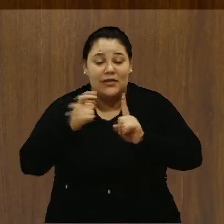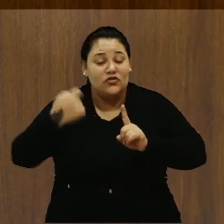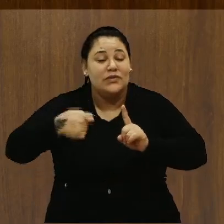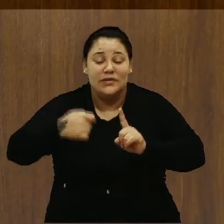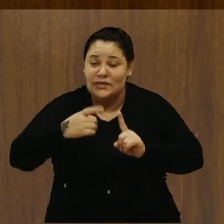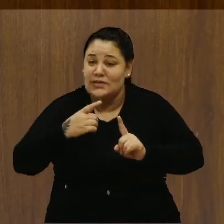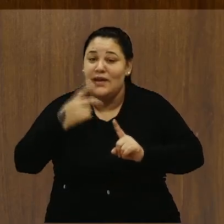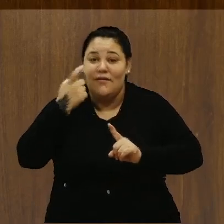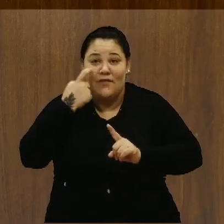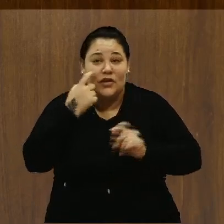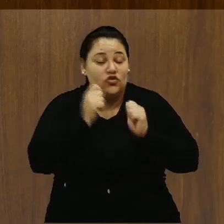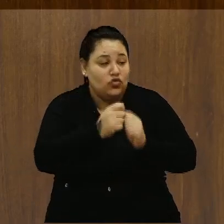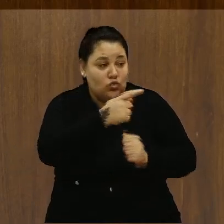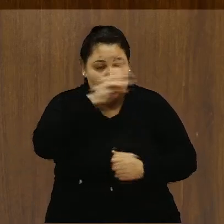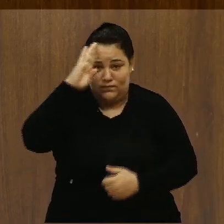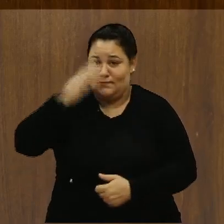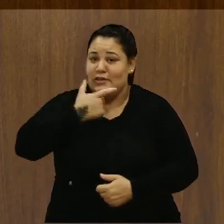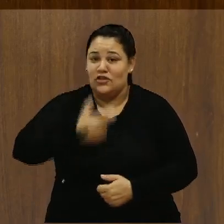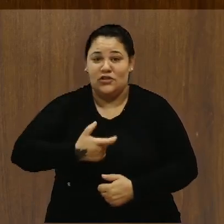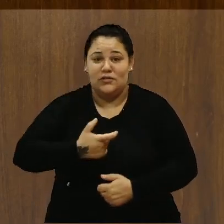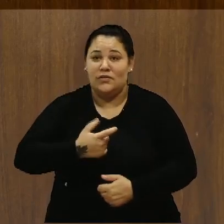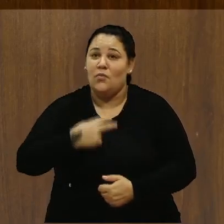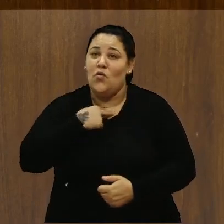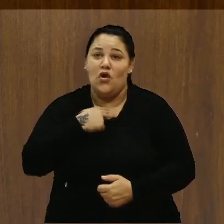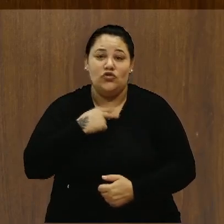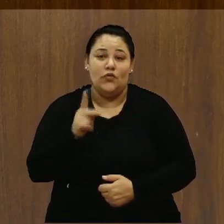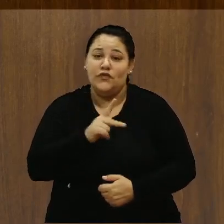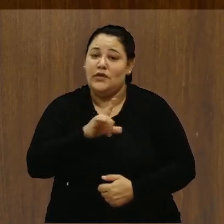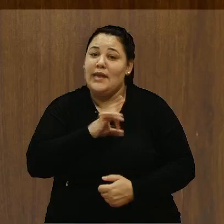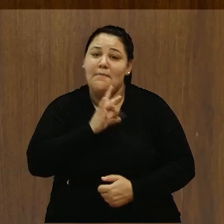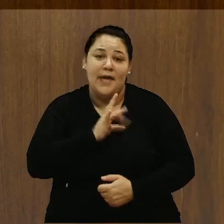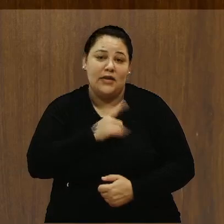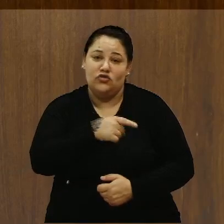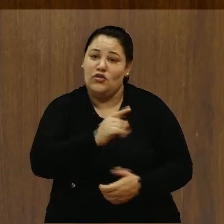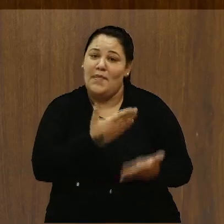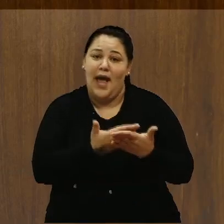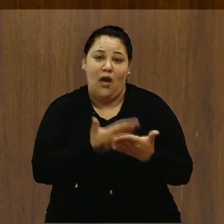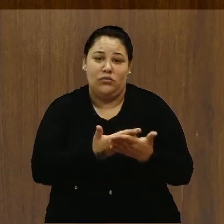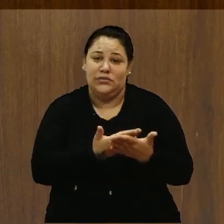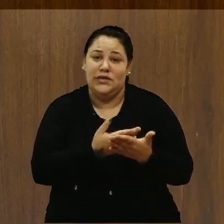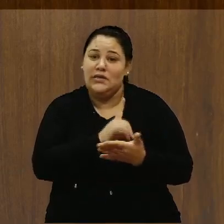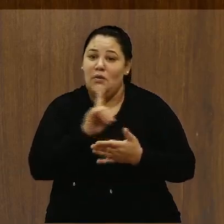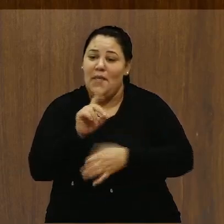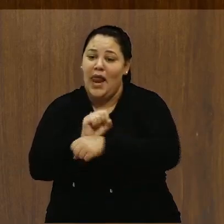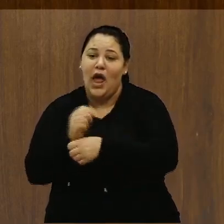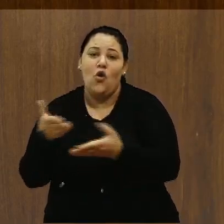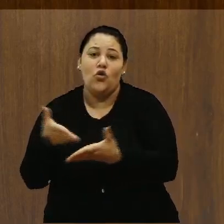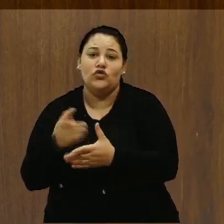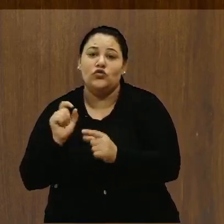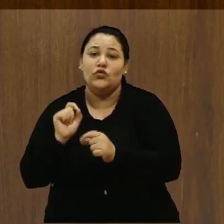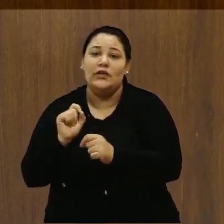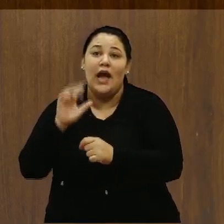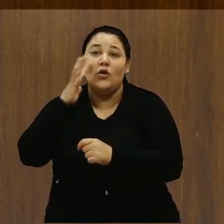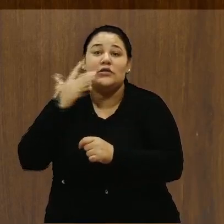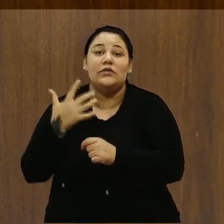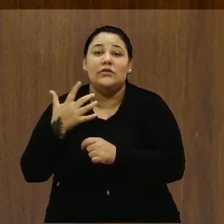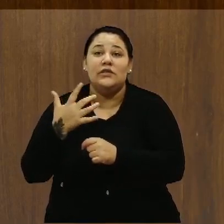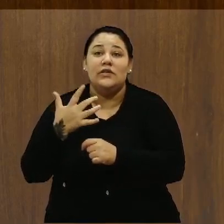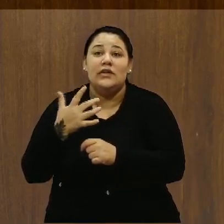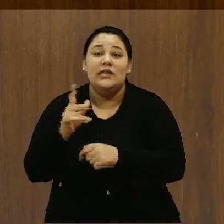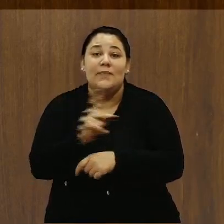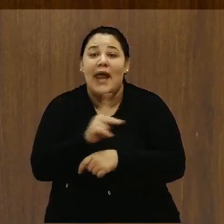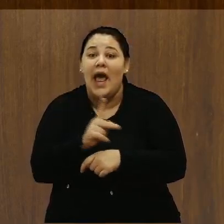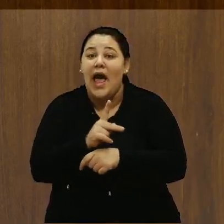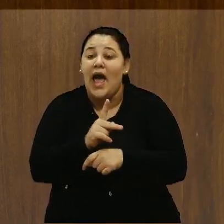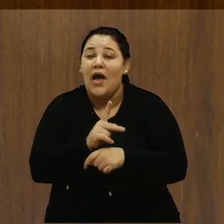tenente Cristiano, porque não é possível que os professores tenham medo de ir para a sala de aula. Eles não pararam hoje porque aconteceu. Eles pararam porque eles estavam com